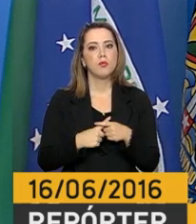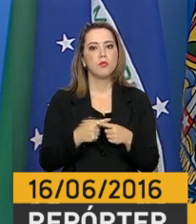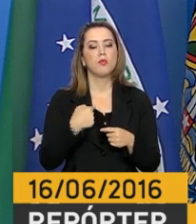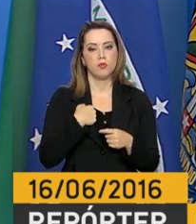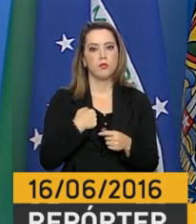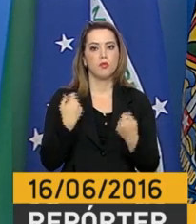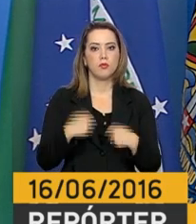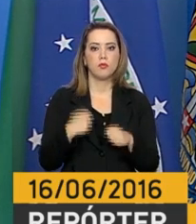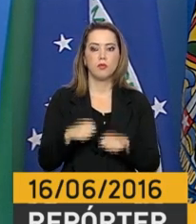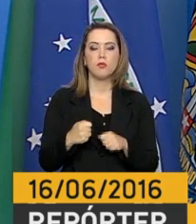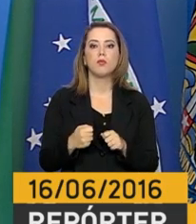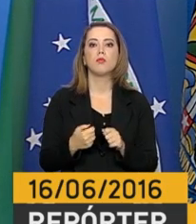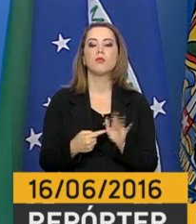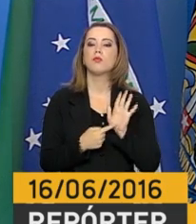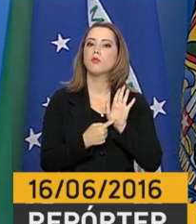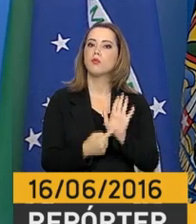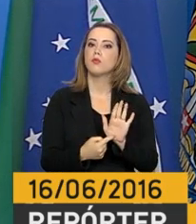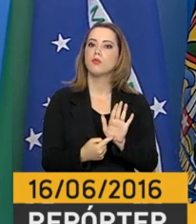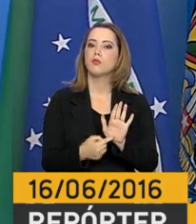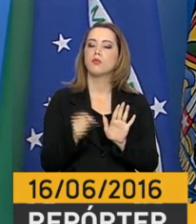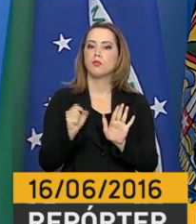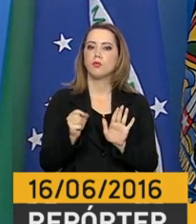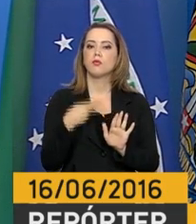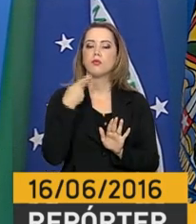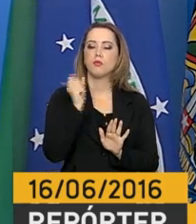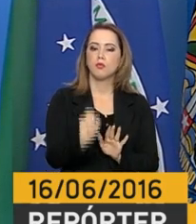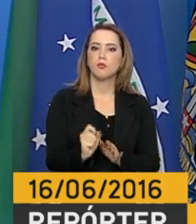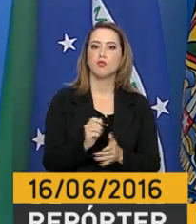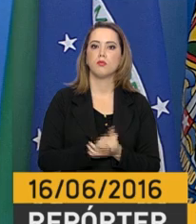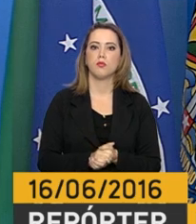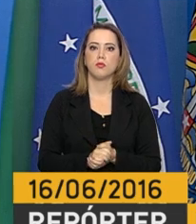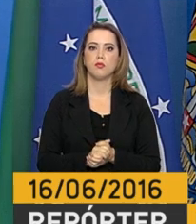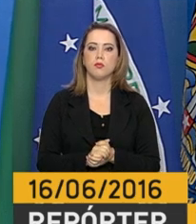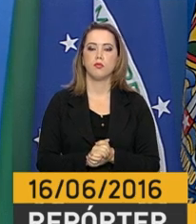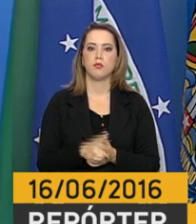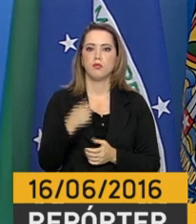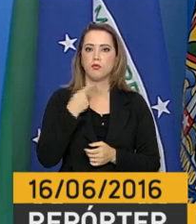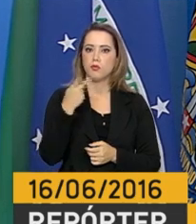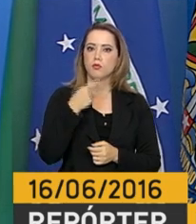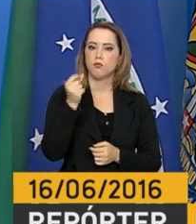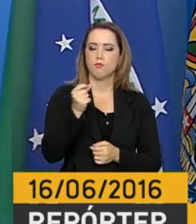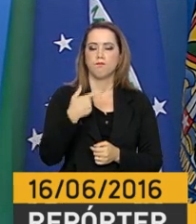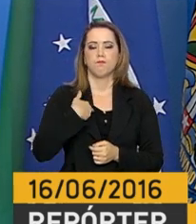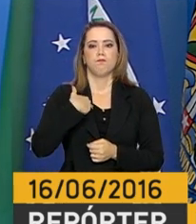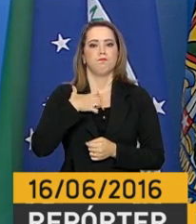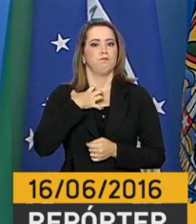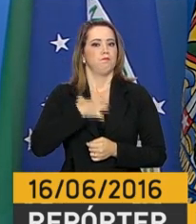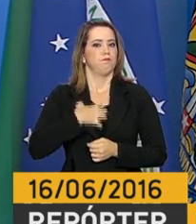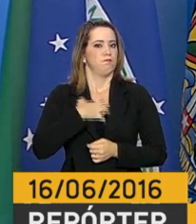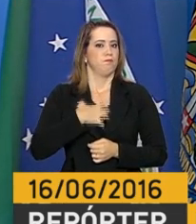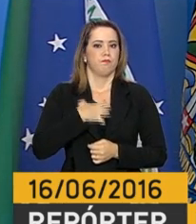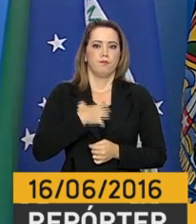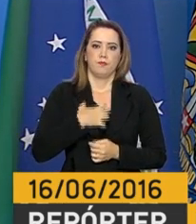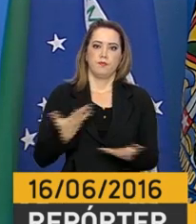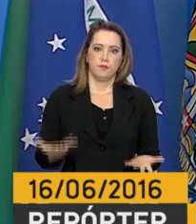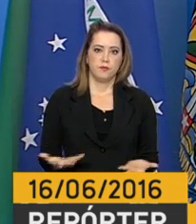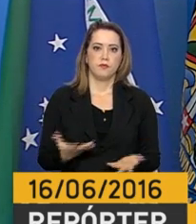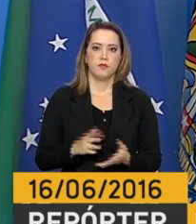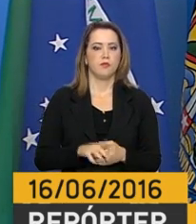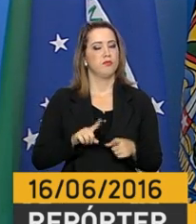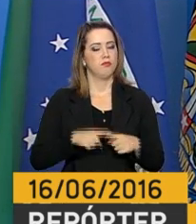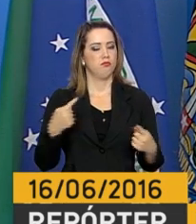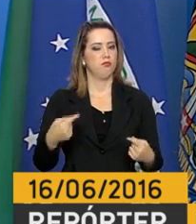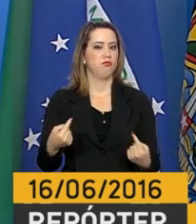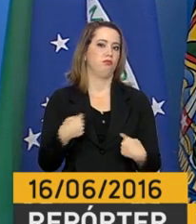revelar, e eu falo com palavras indignadas, mas ao meu